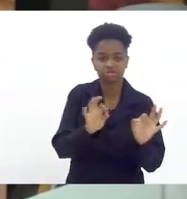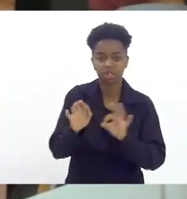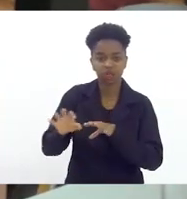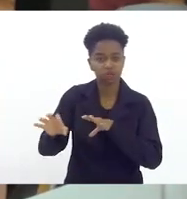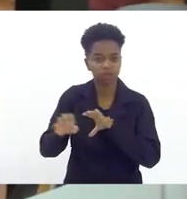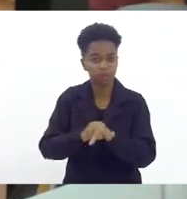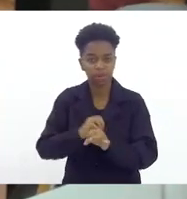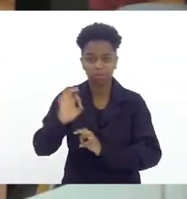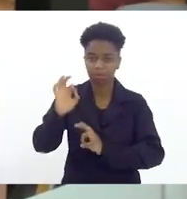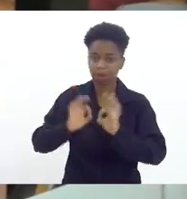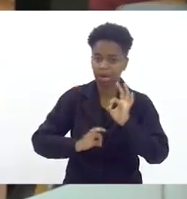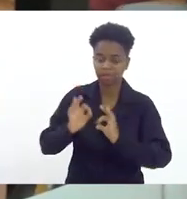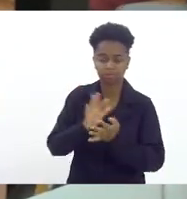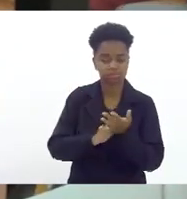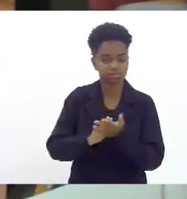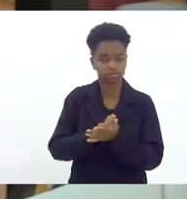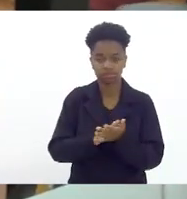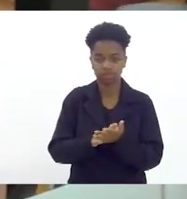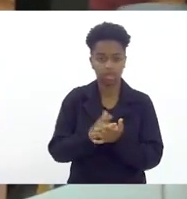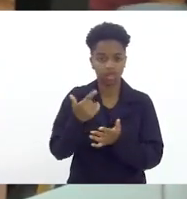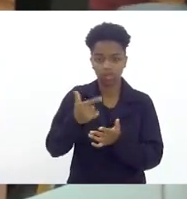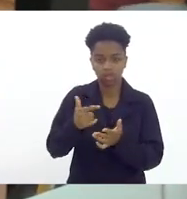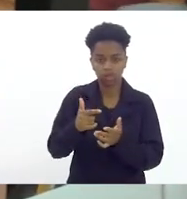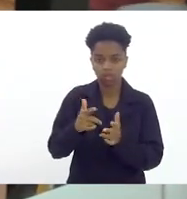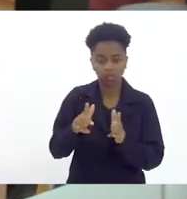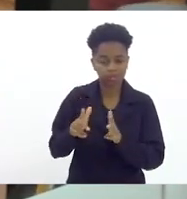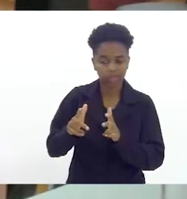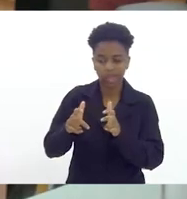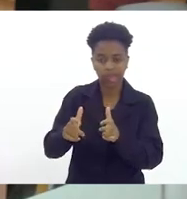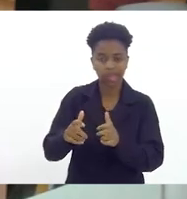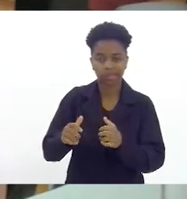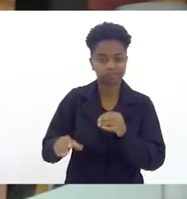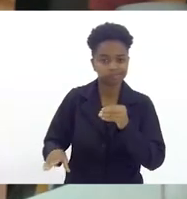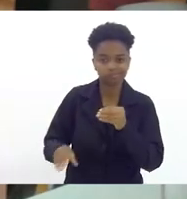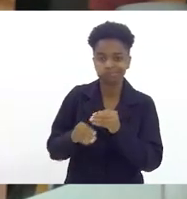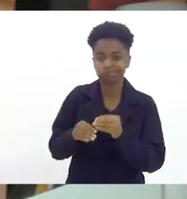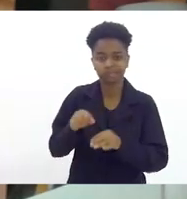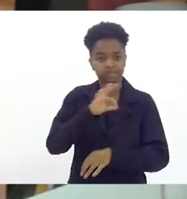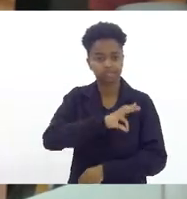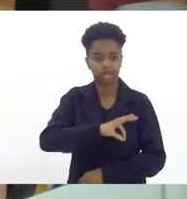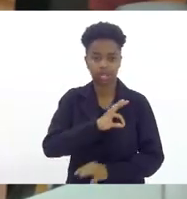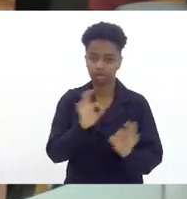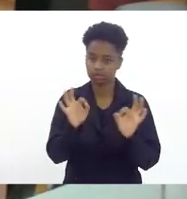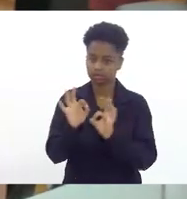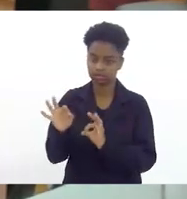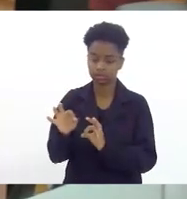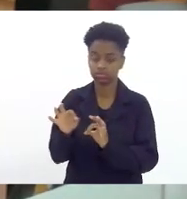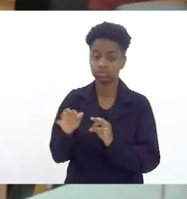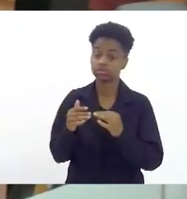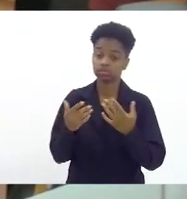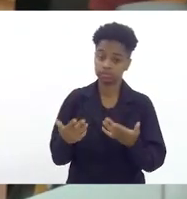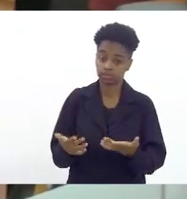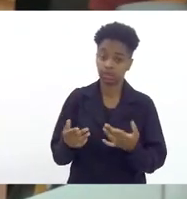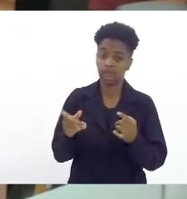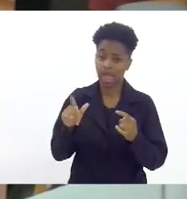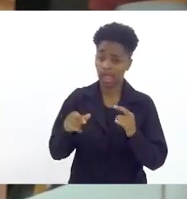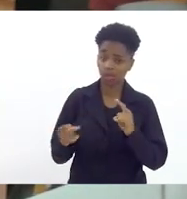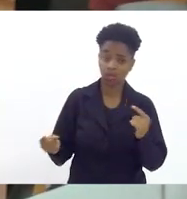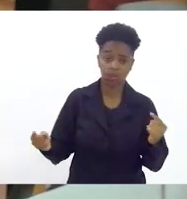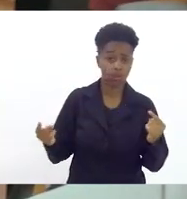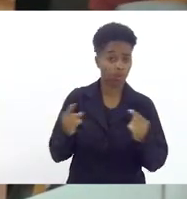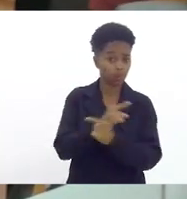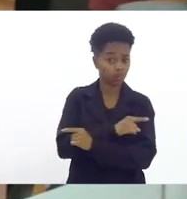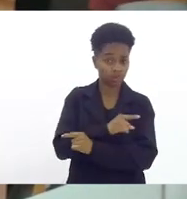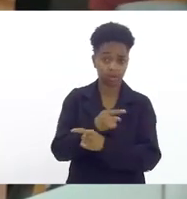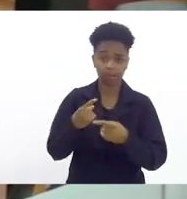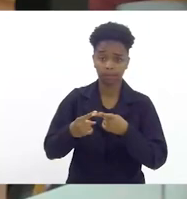e planejamento reconhecido nos nossos salários e para complementar o que é uma grande contradição com